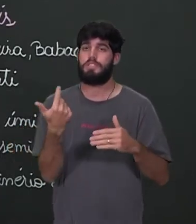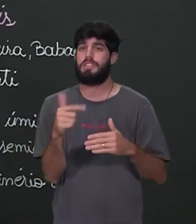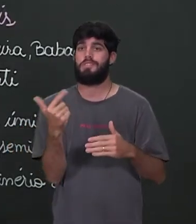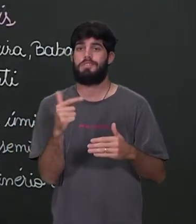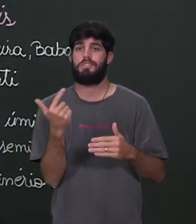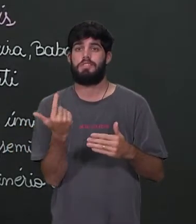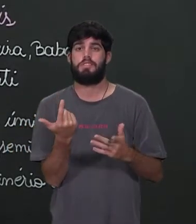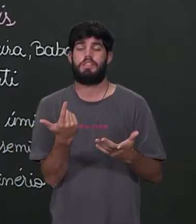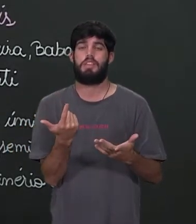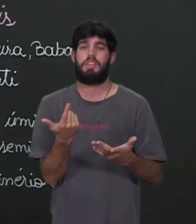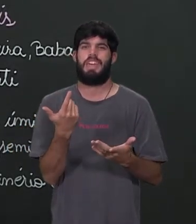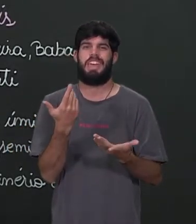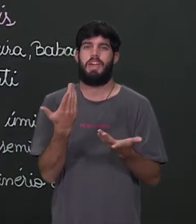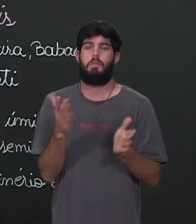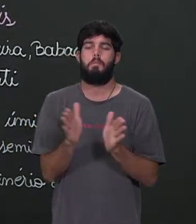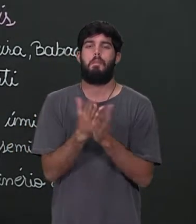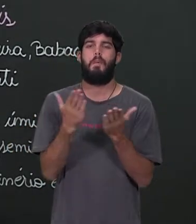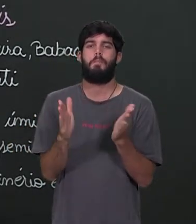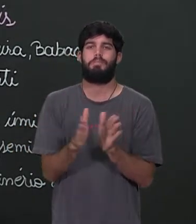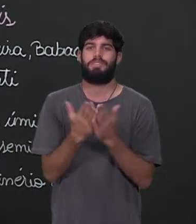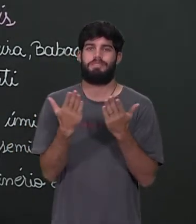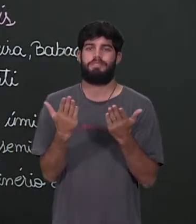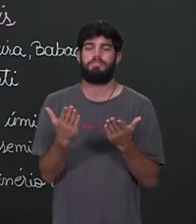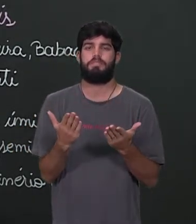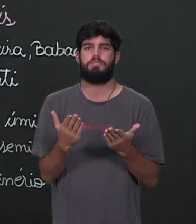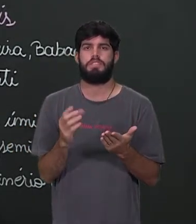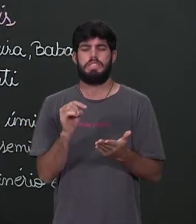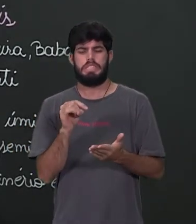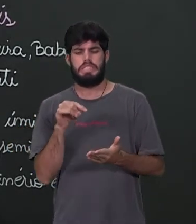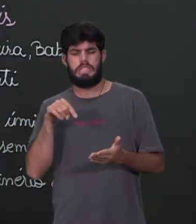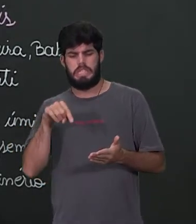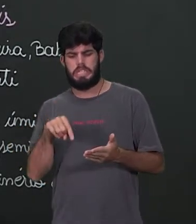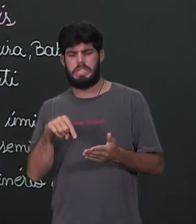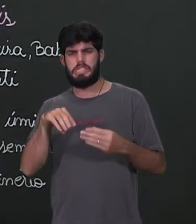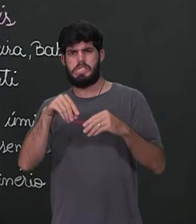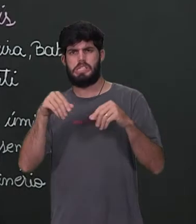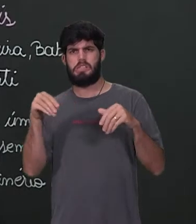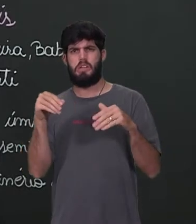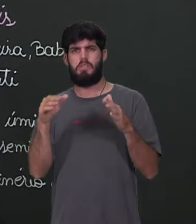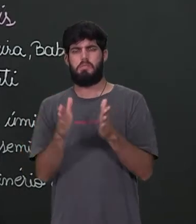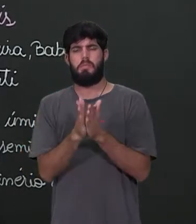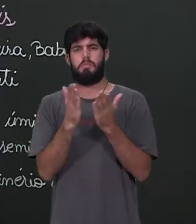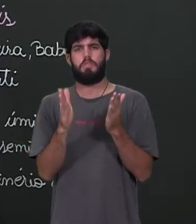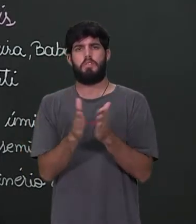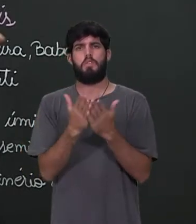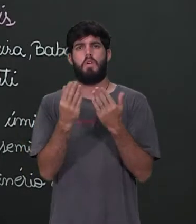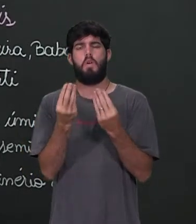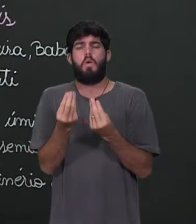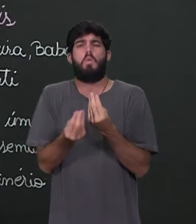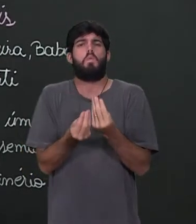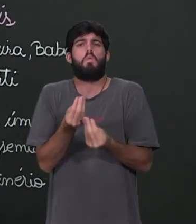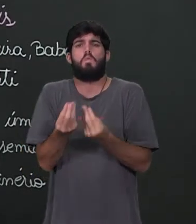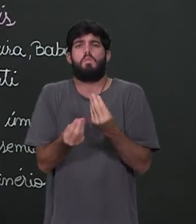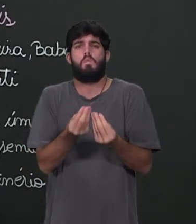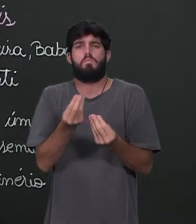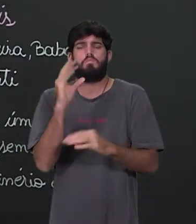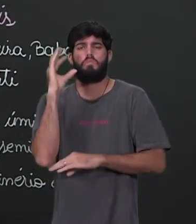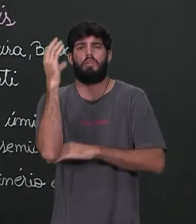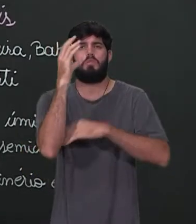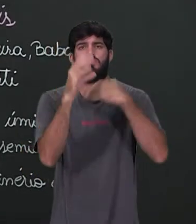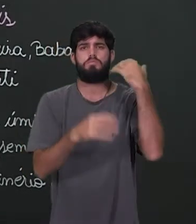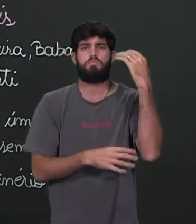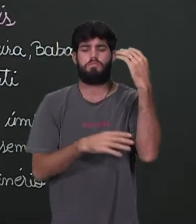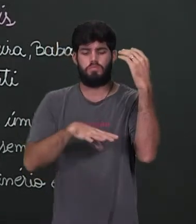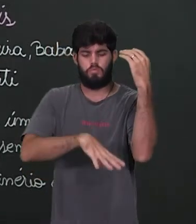muito nutriente, ele é pobre. E aí surge a pergunta, se esse solo é pobre, como é que ele mantém toda essa diversidade de plantas,